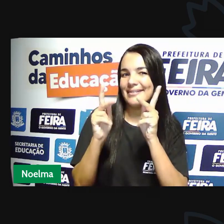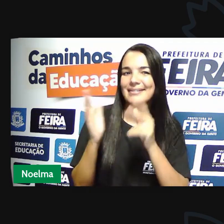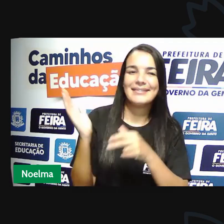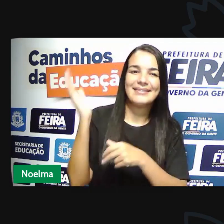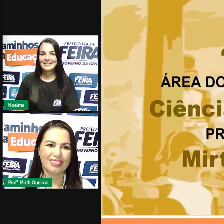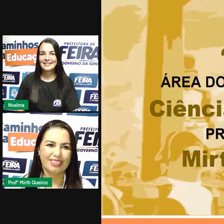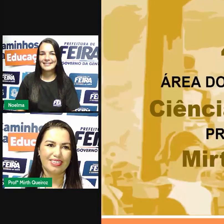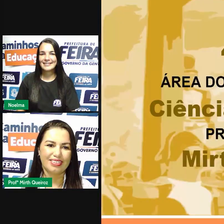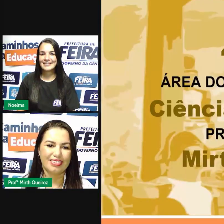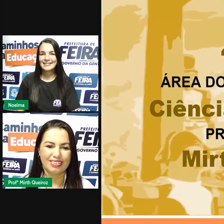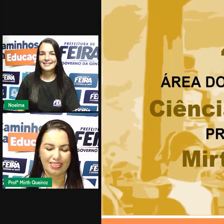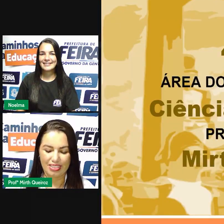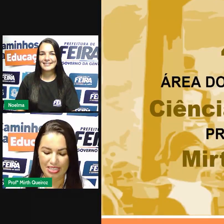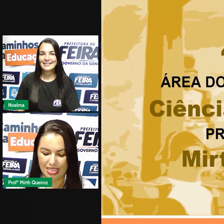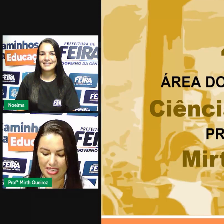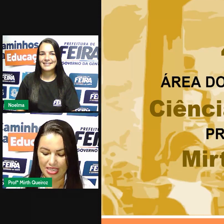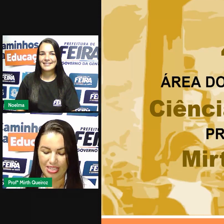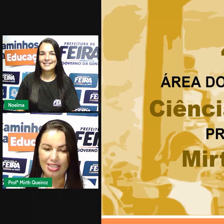aula?